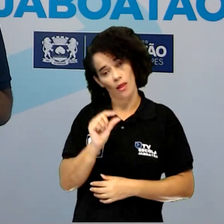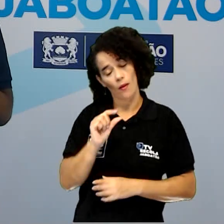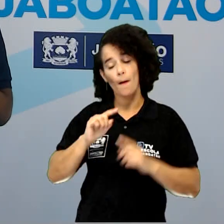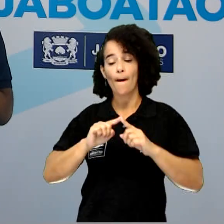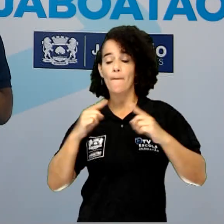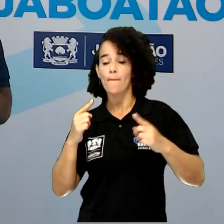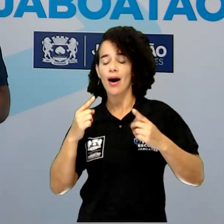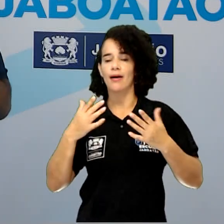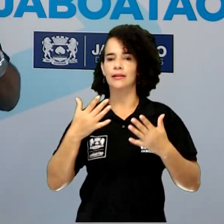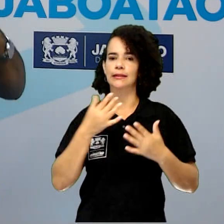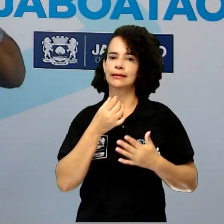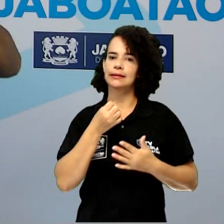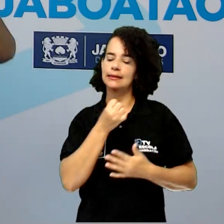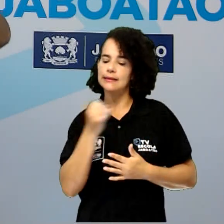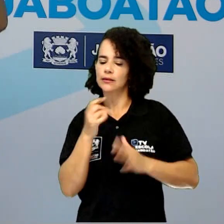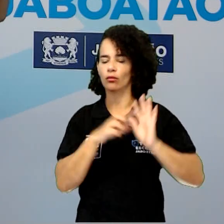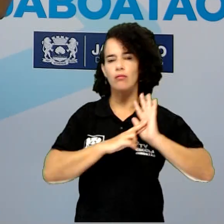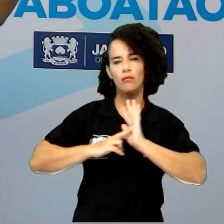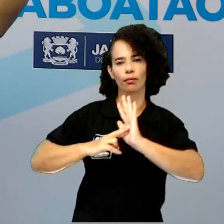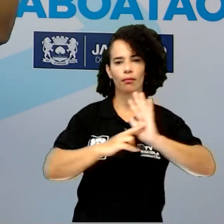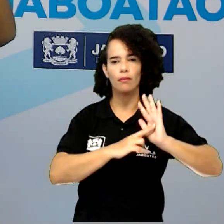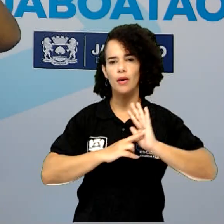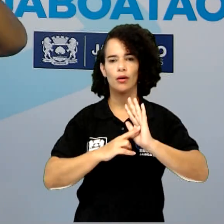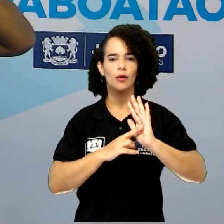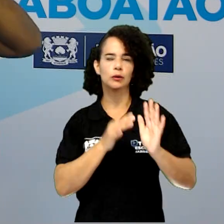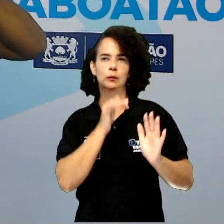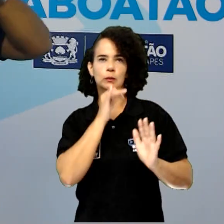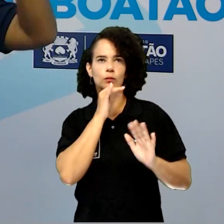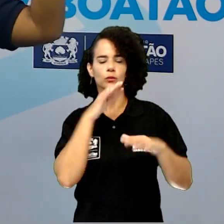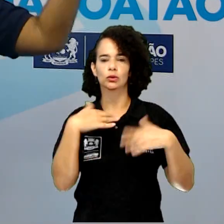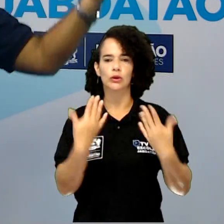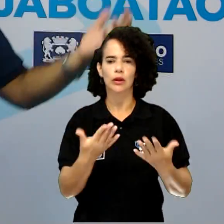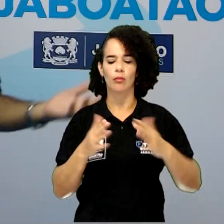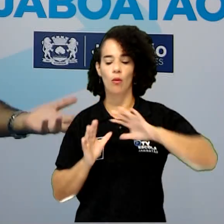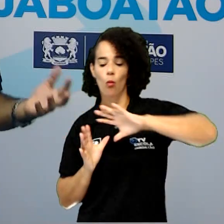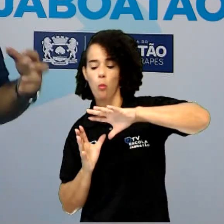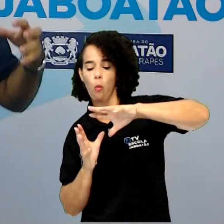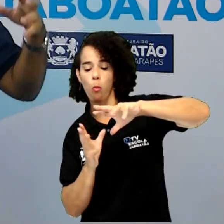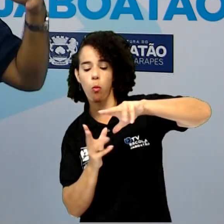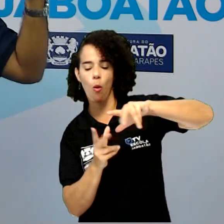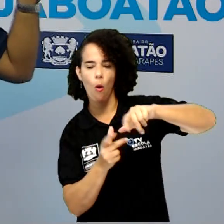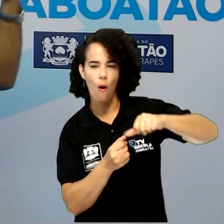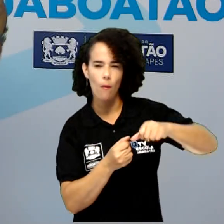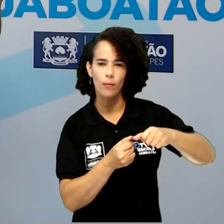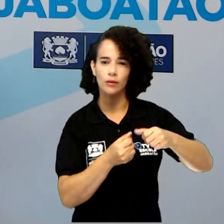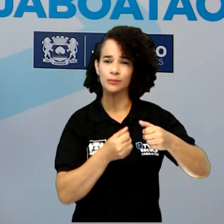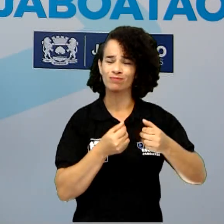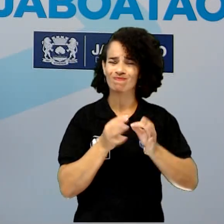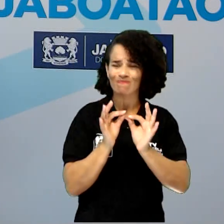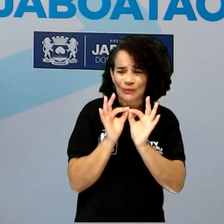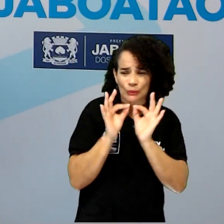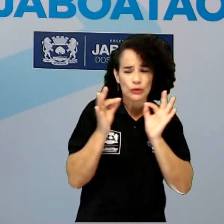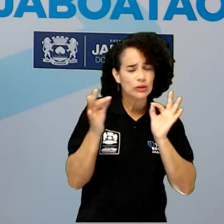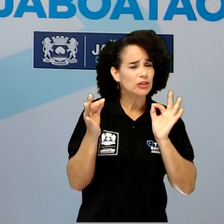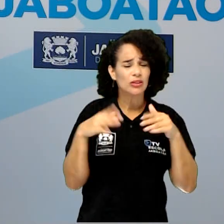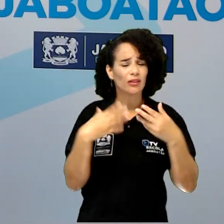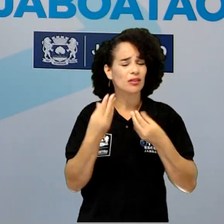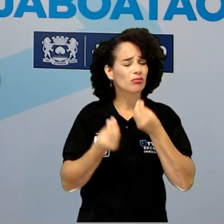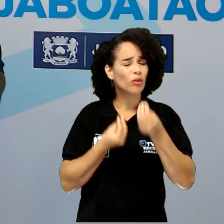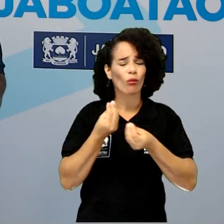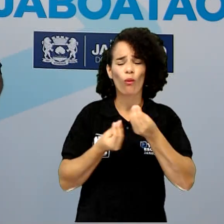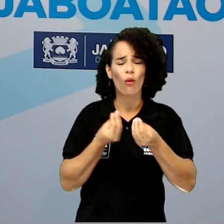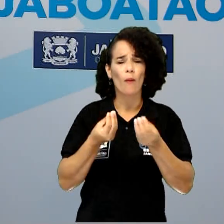o ambiente do mapa mundo, ou melhor, o ambiente do globo terrestre é muito distante. Então, para eu colocar num